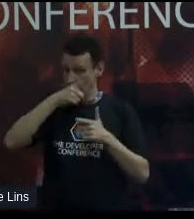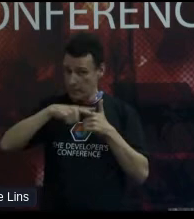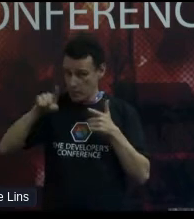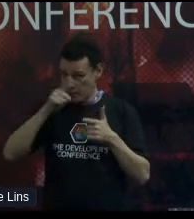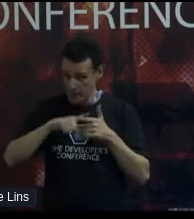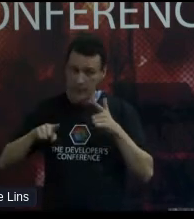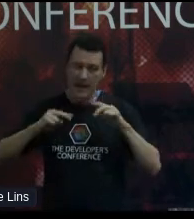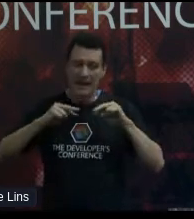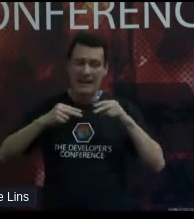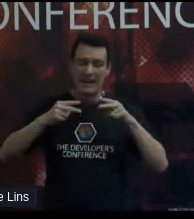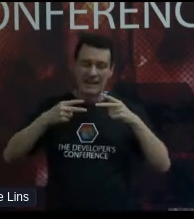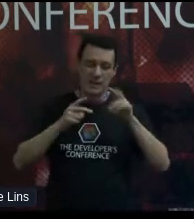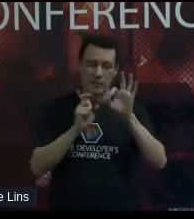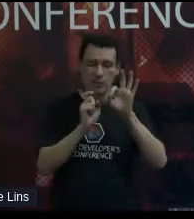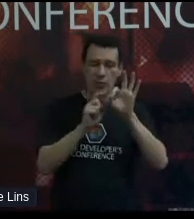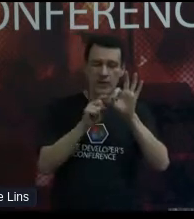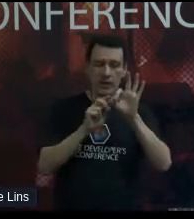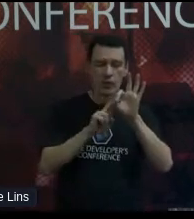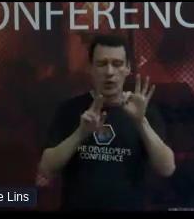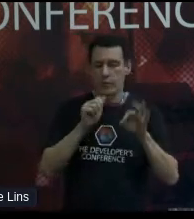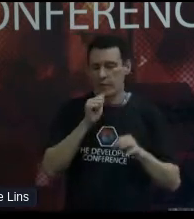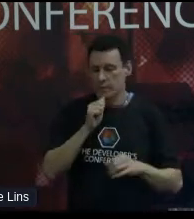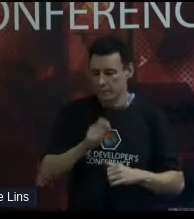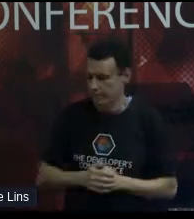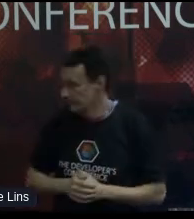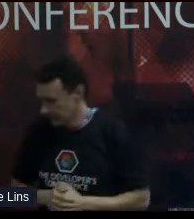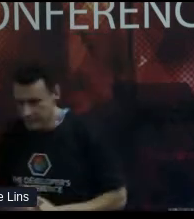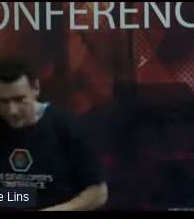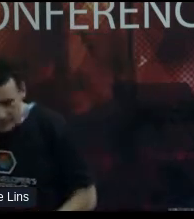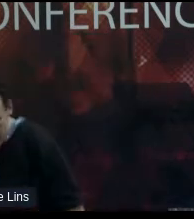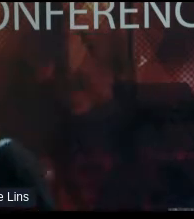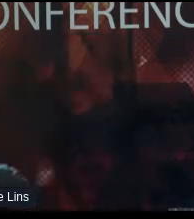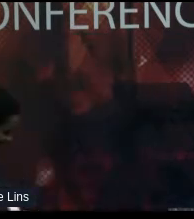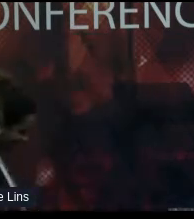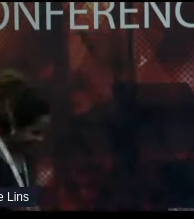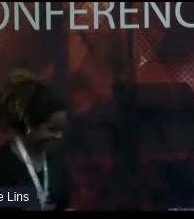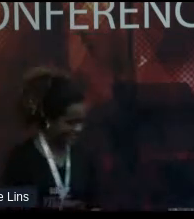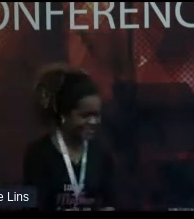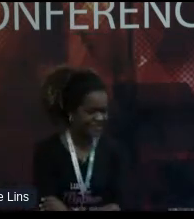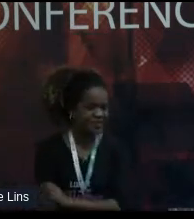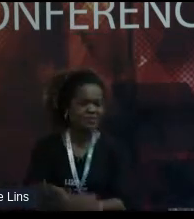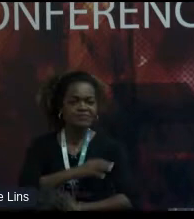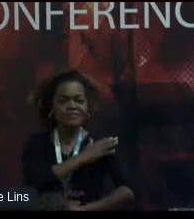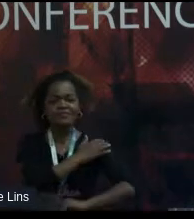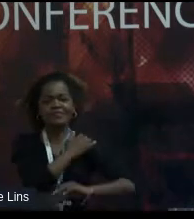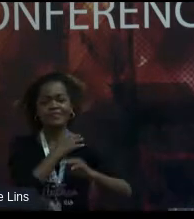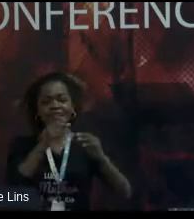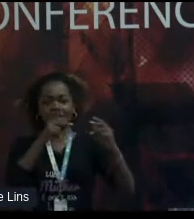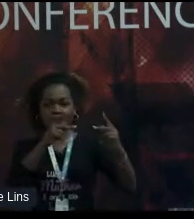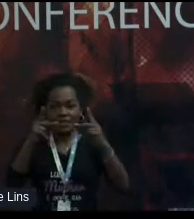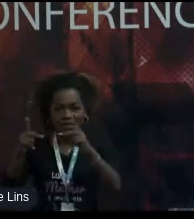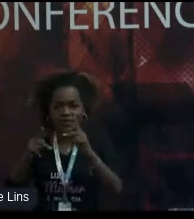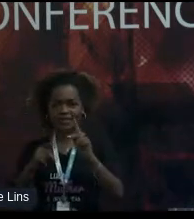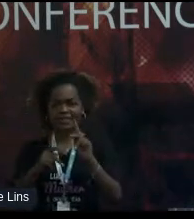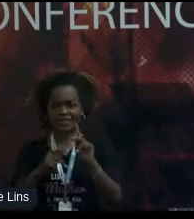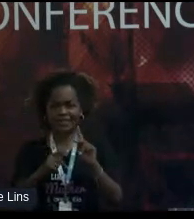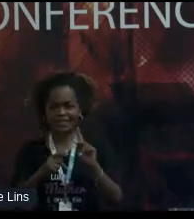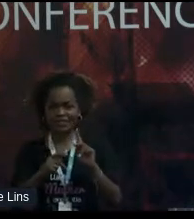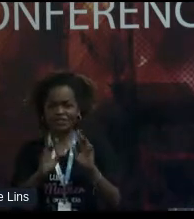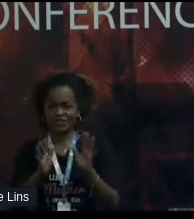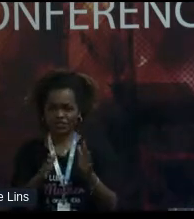sem descrição. Qual que é o impacto? Bom, impede o usuário de compreender instantaneamente a finalidade de cada link ou